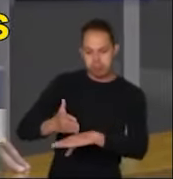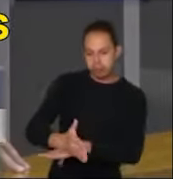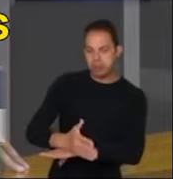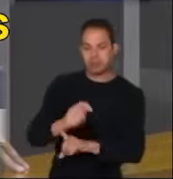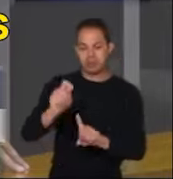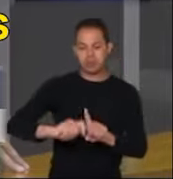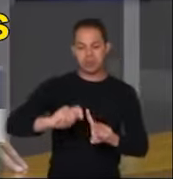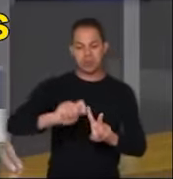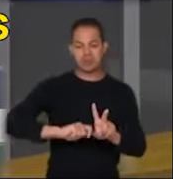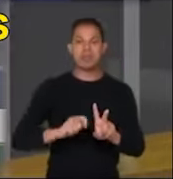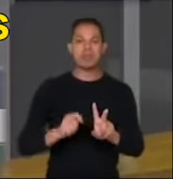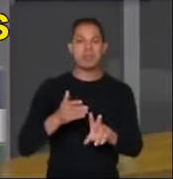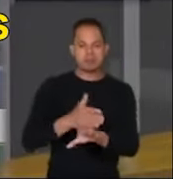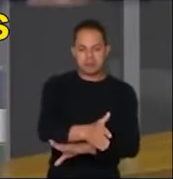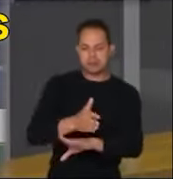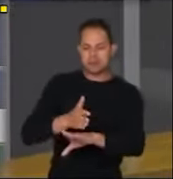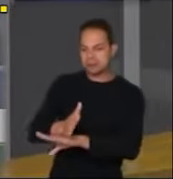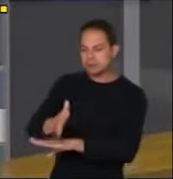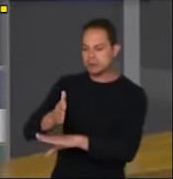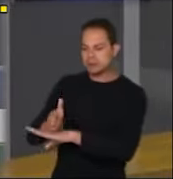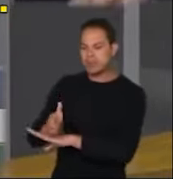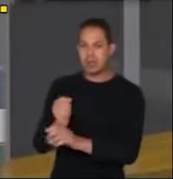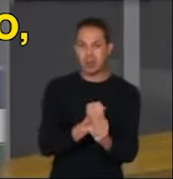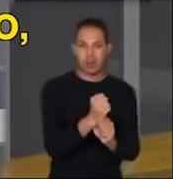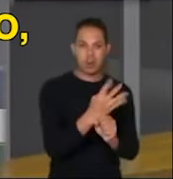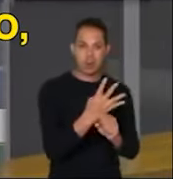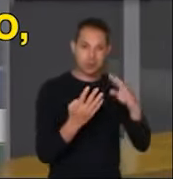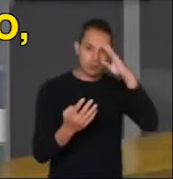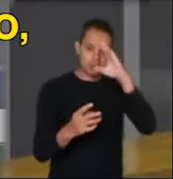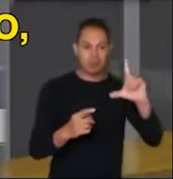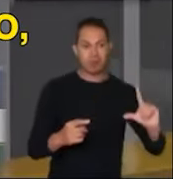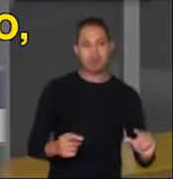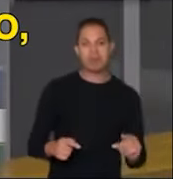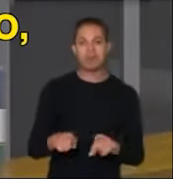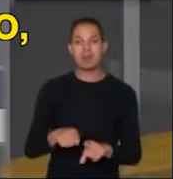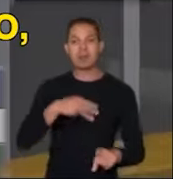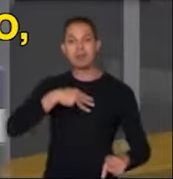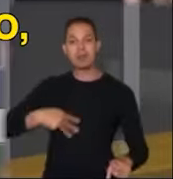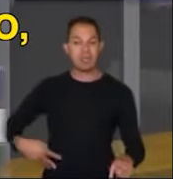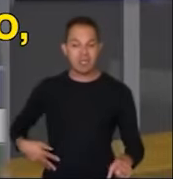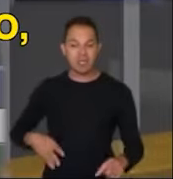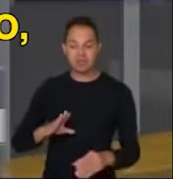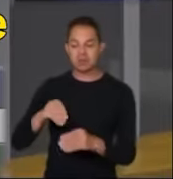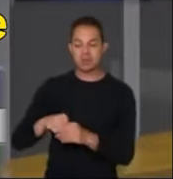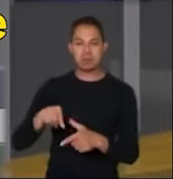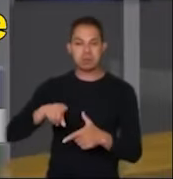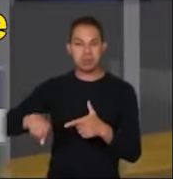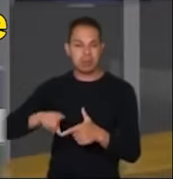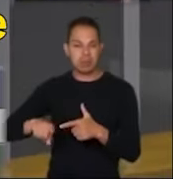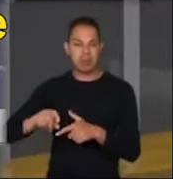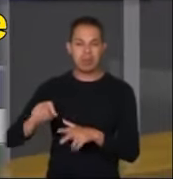2 meses já tem mais invasões de terra do que em 4 anos do governo Bolsonaro. Recorde de ministro envolvido em escândalo. Ministra